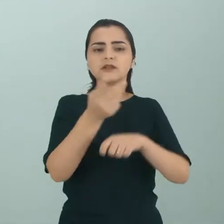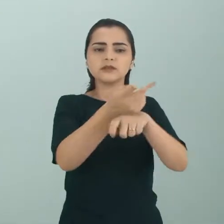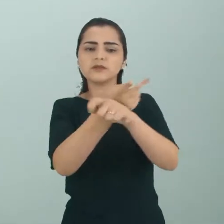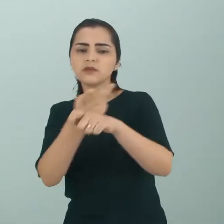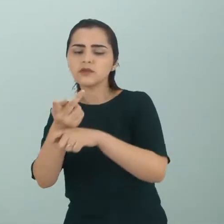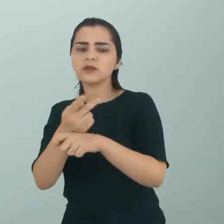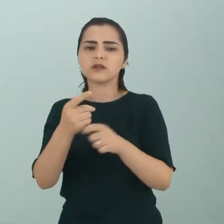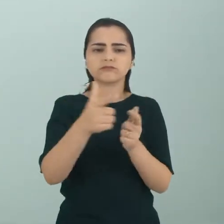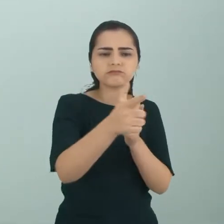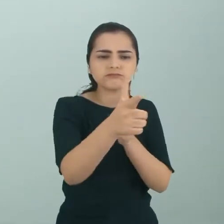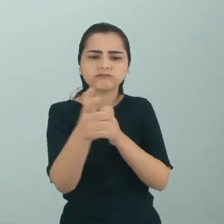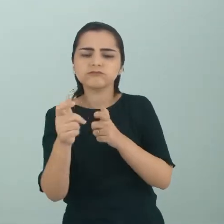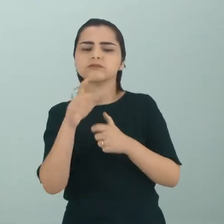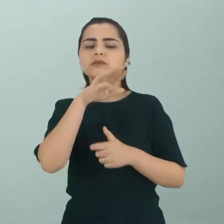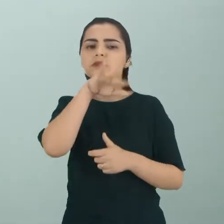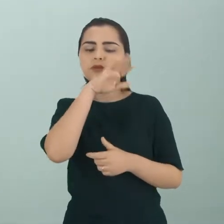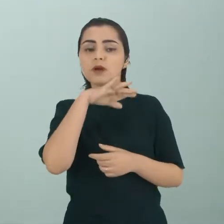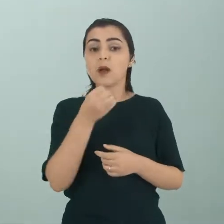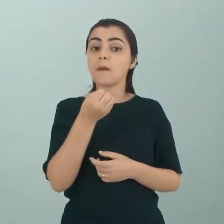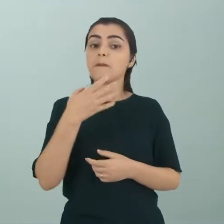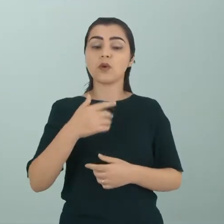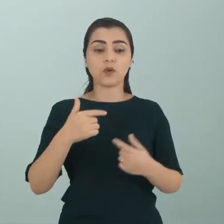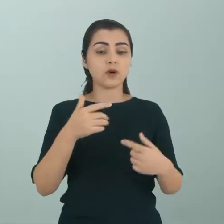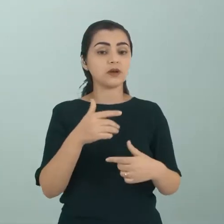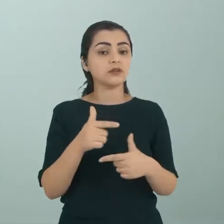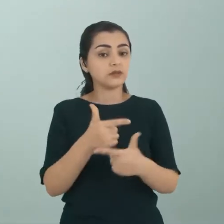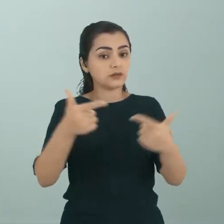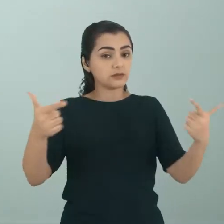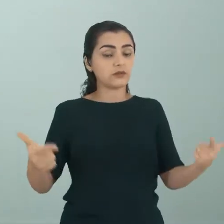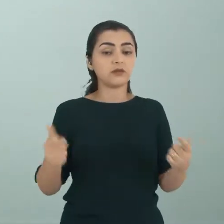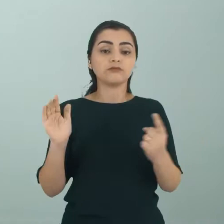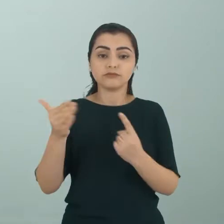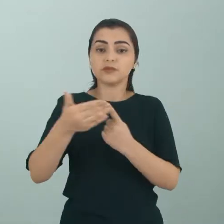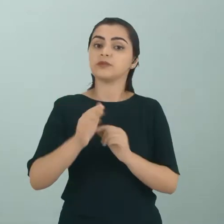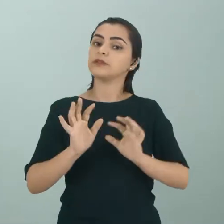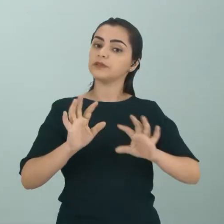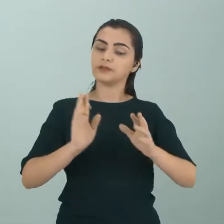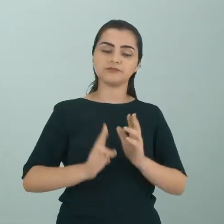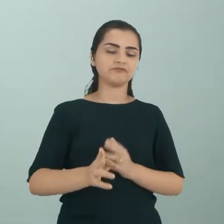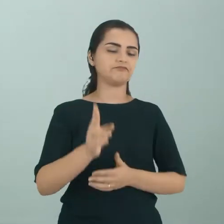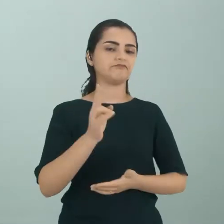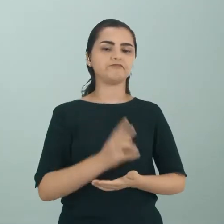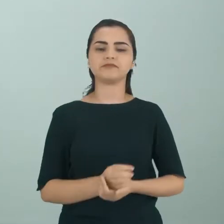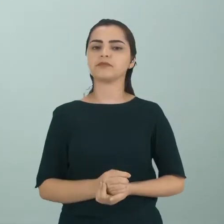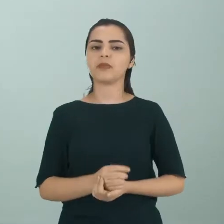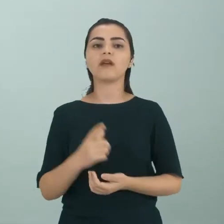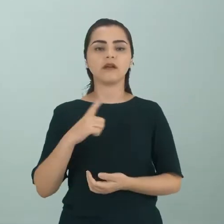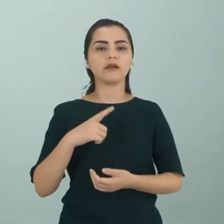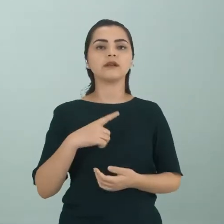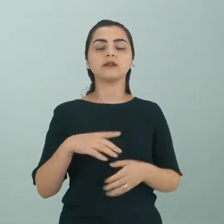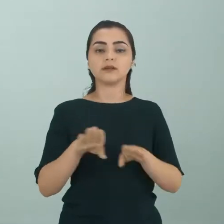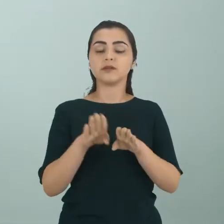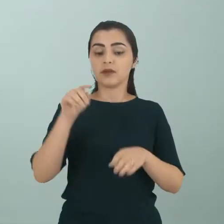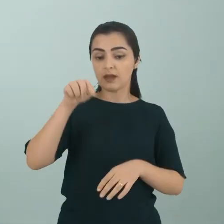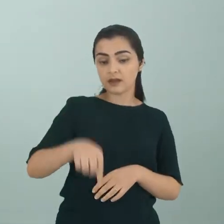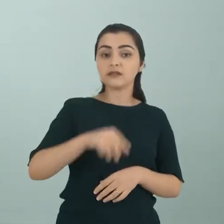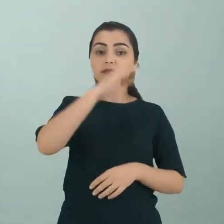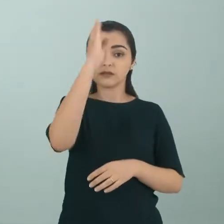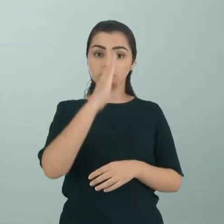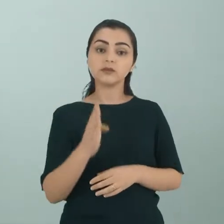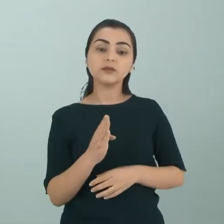caça, da boa sorte, da proteção e assim por diante. E nós temos aqui no Brasil,